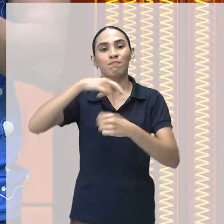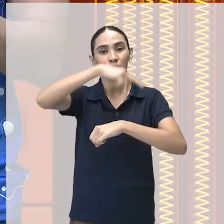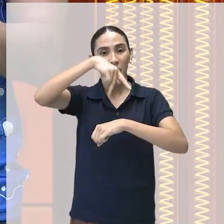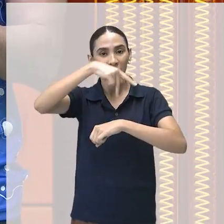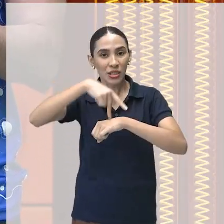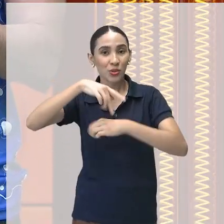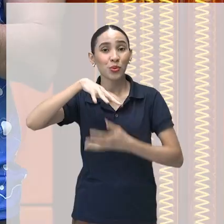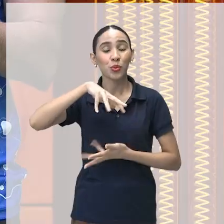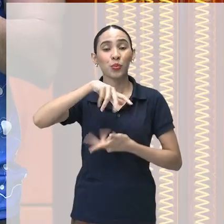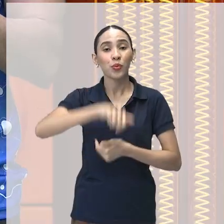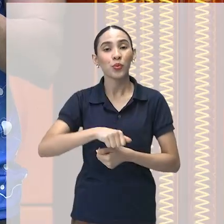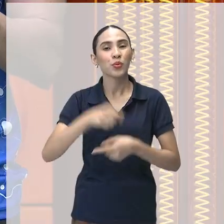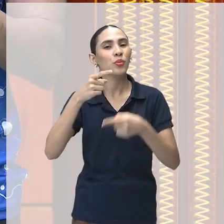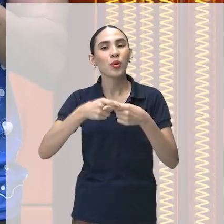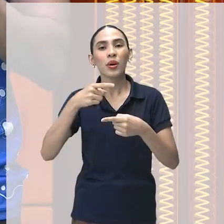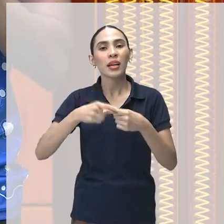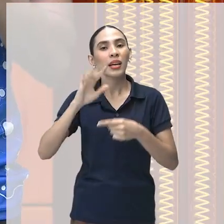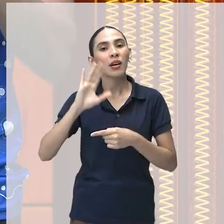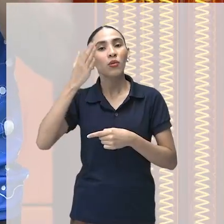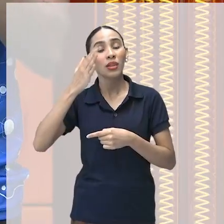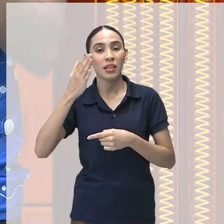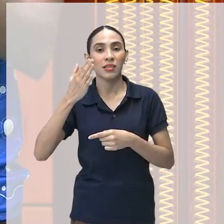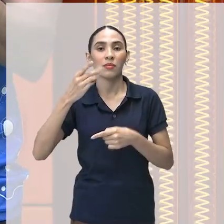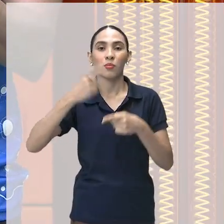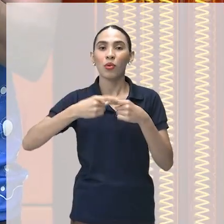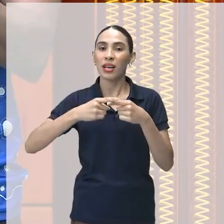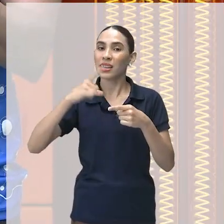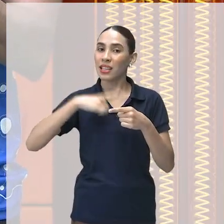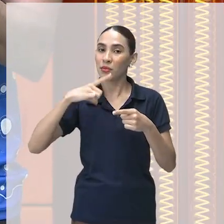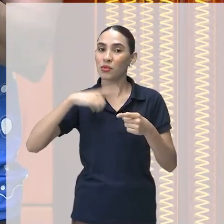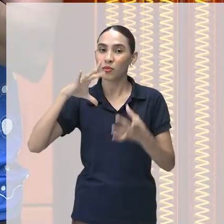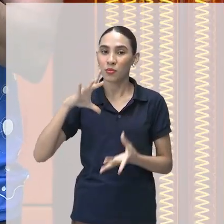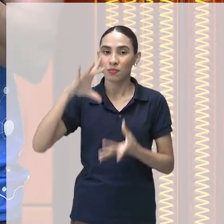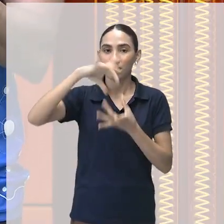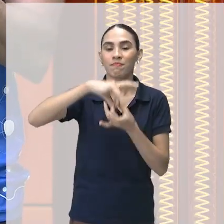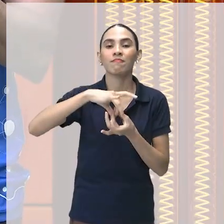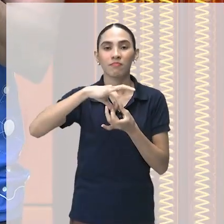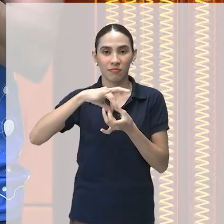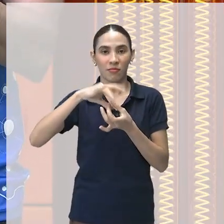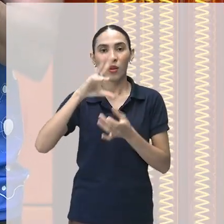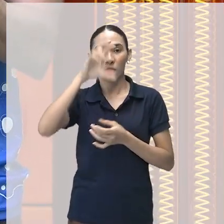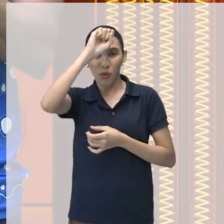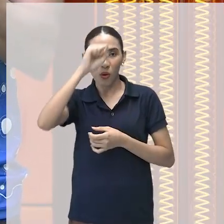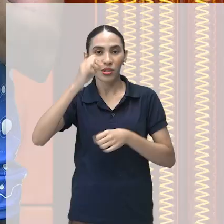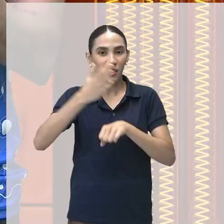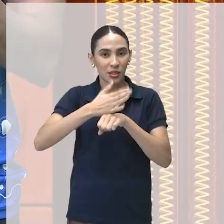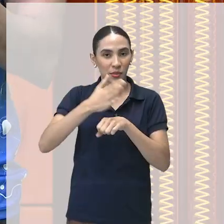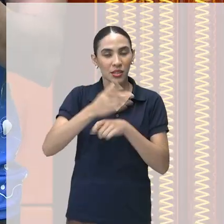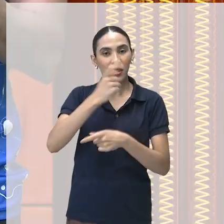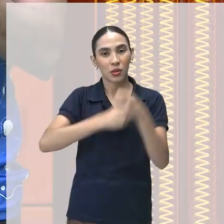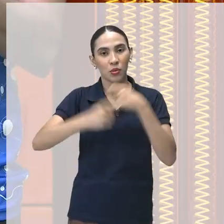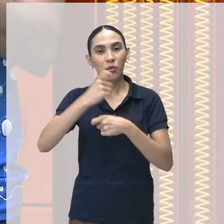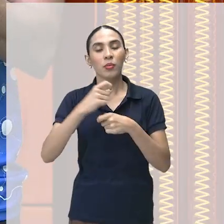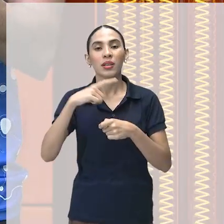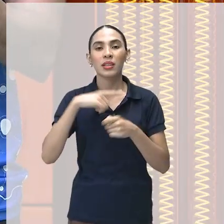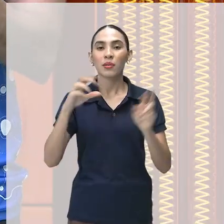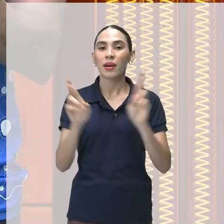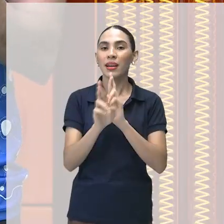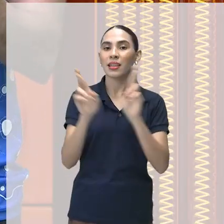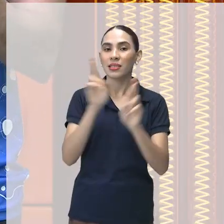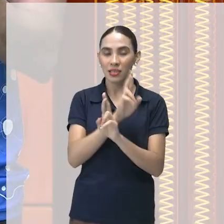mundo. Isso ocorre porque nós temos uma ligação muito intensa, né, das atividades econômicas. Existe uma